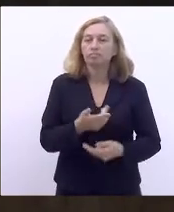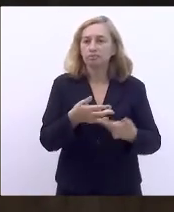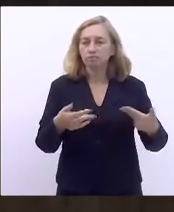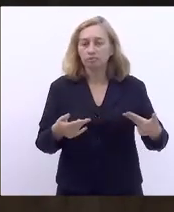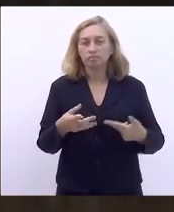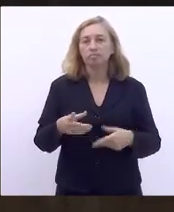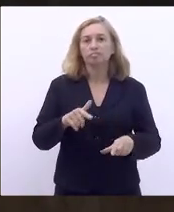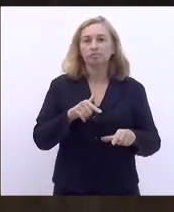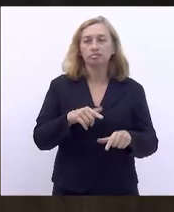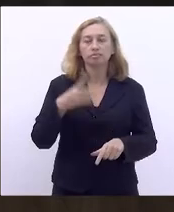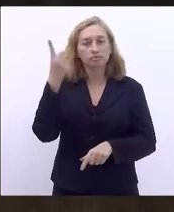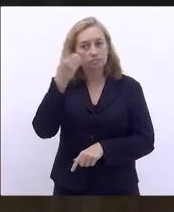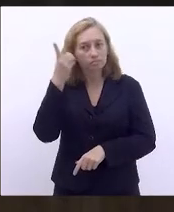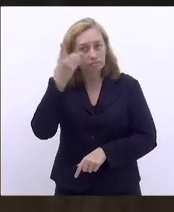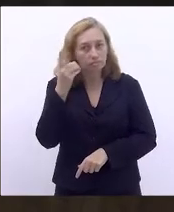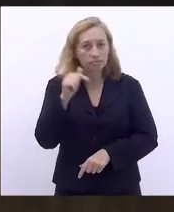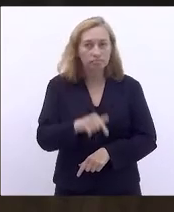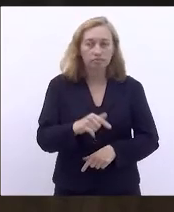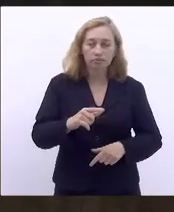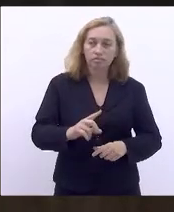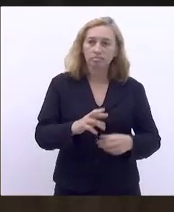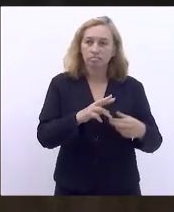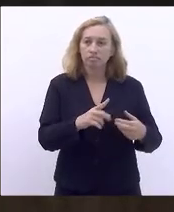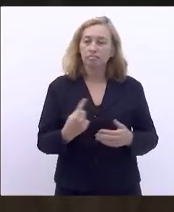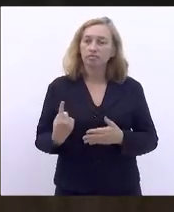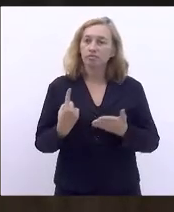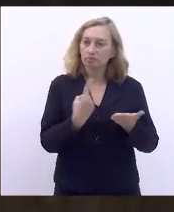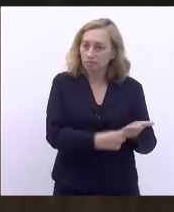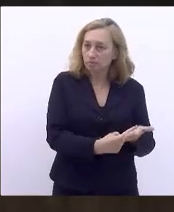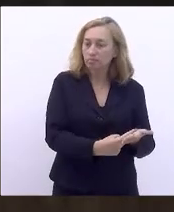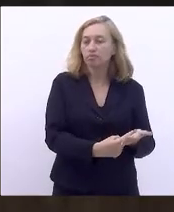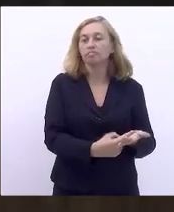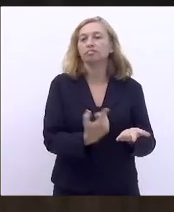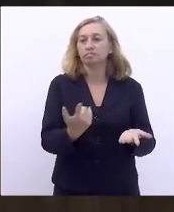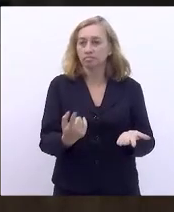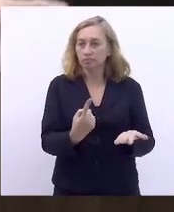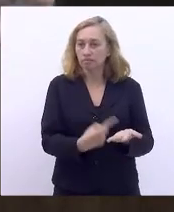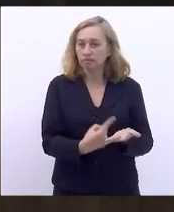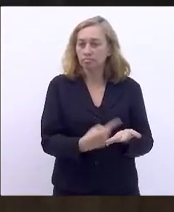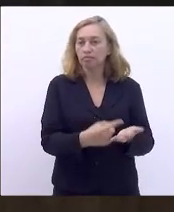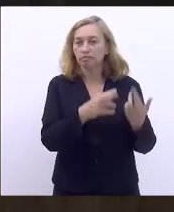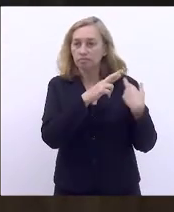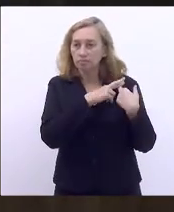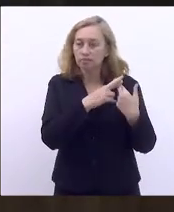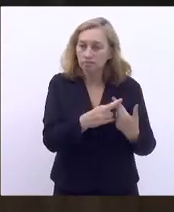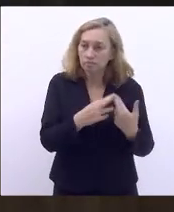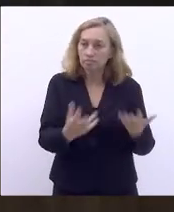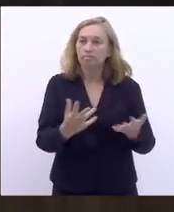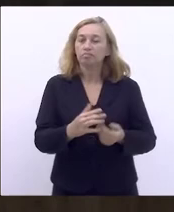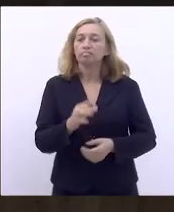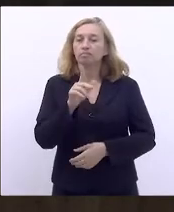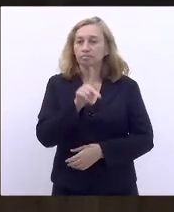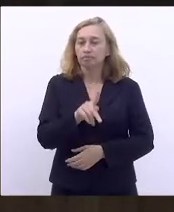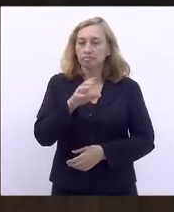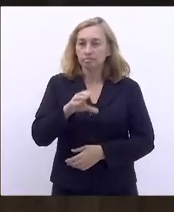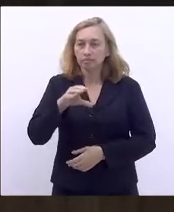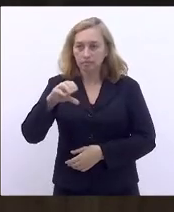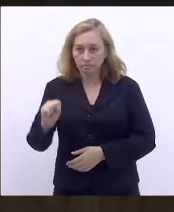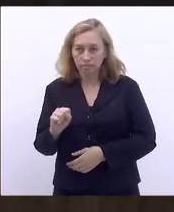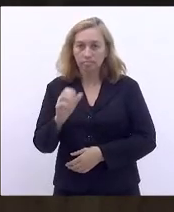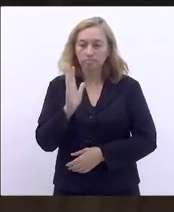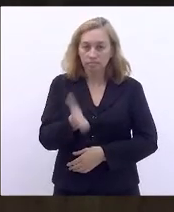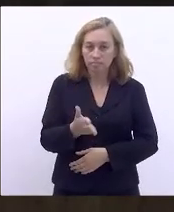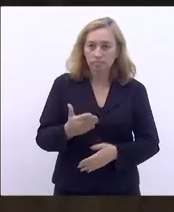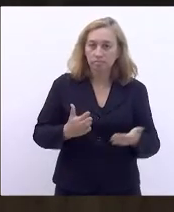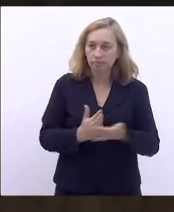mandatos, e o Parlamento Estadual assumiu a vanguarda da interlocução com o movimento PCSS já. Conseguimos aprovar a